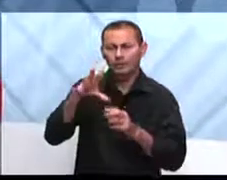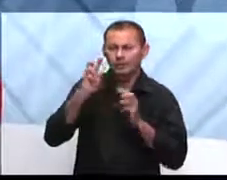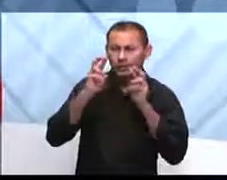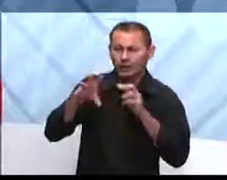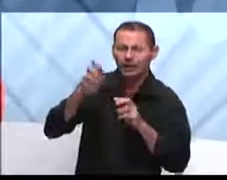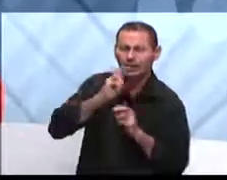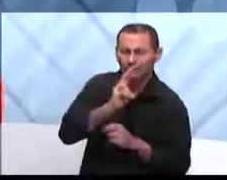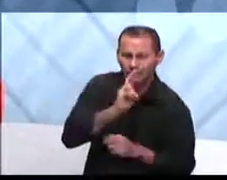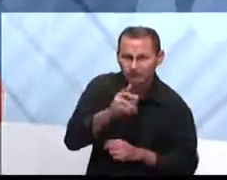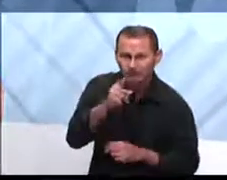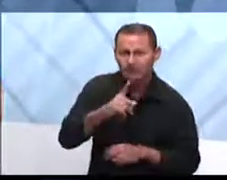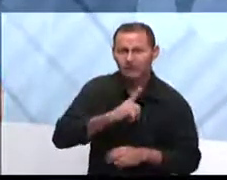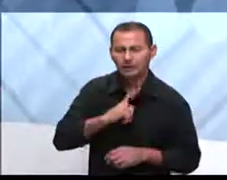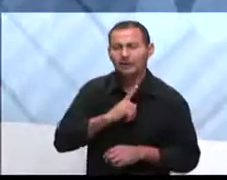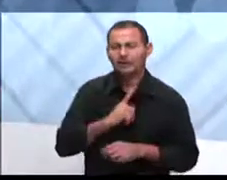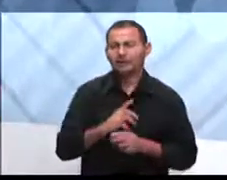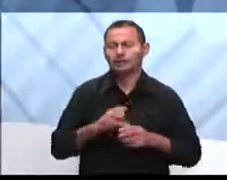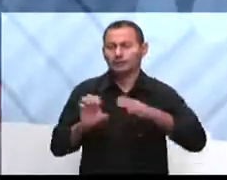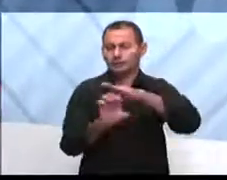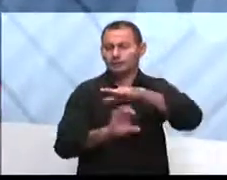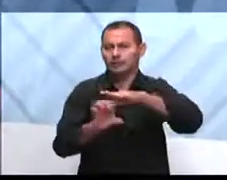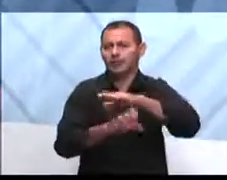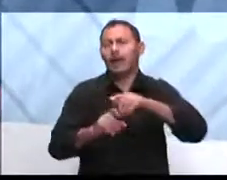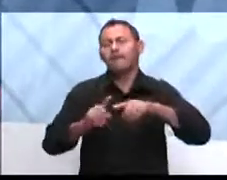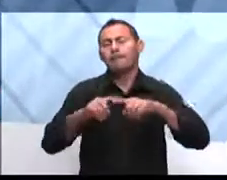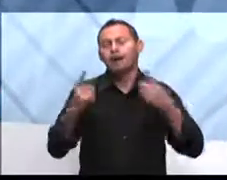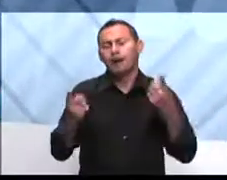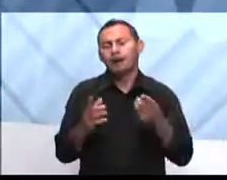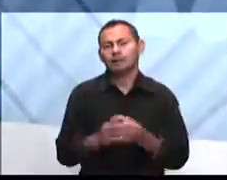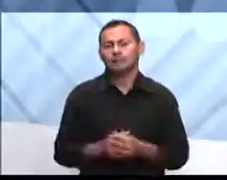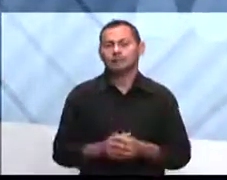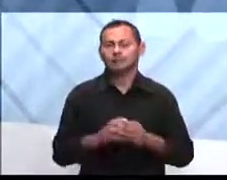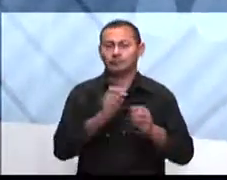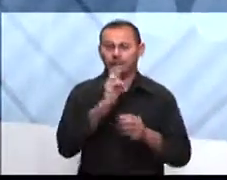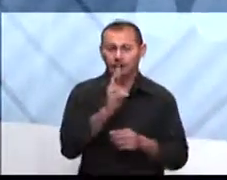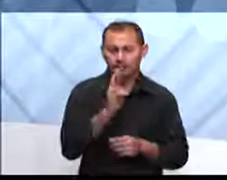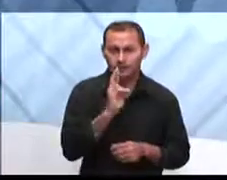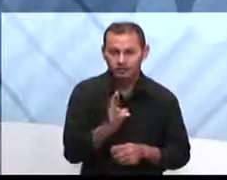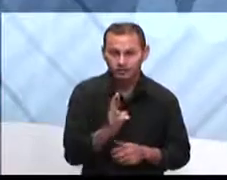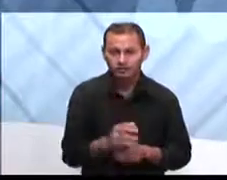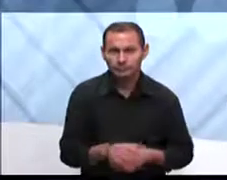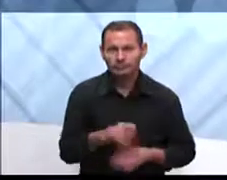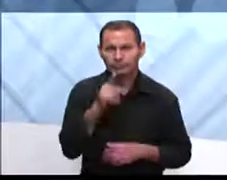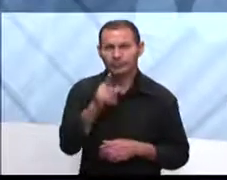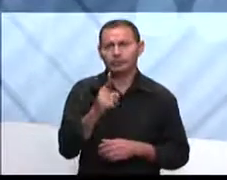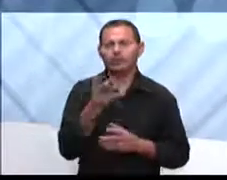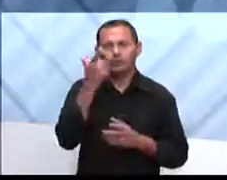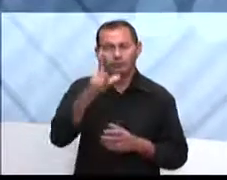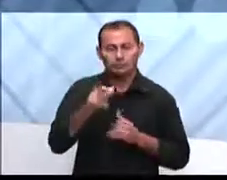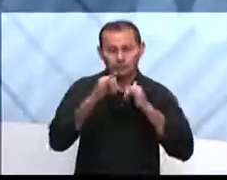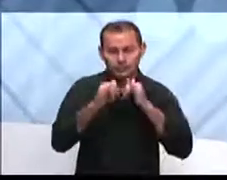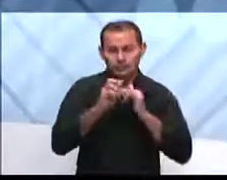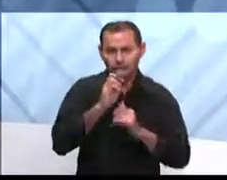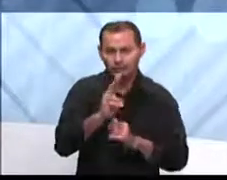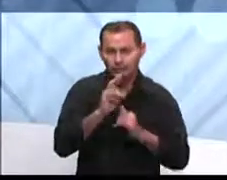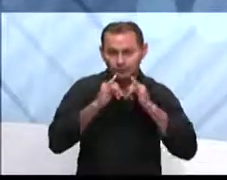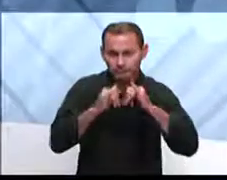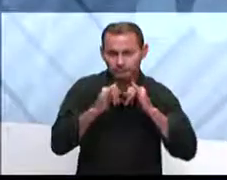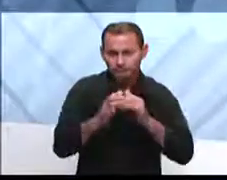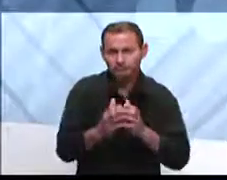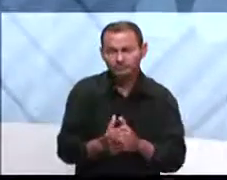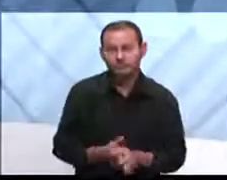reclamações, principalmente quando você tem empresas, mas, né, essas reclamações, né, você colhendo essas